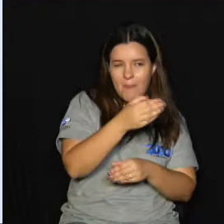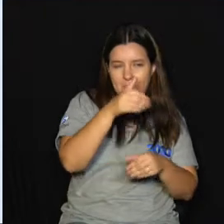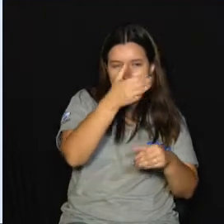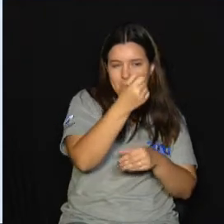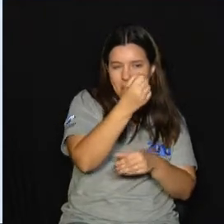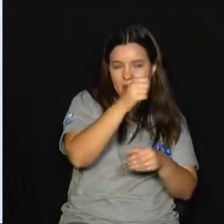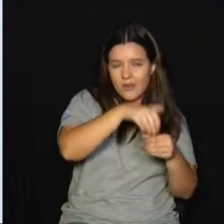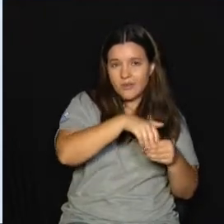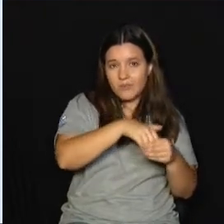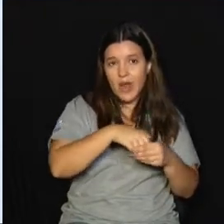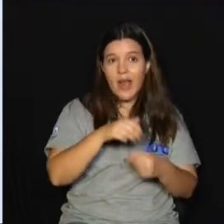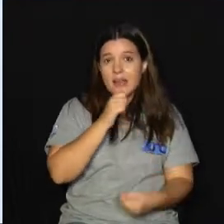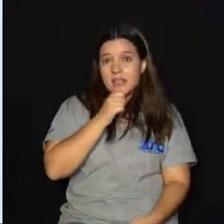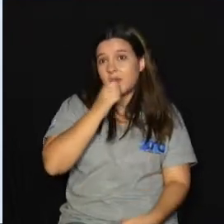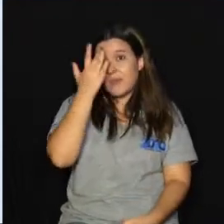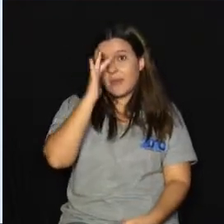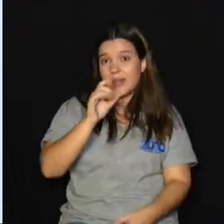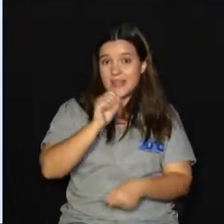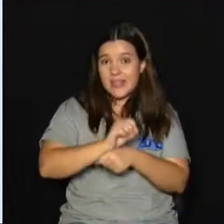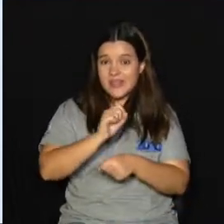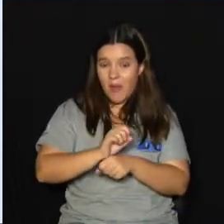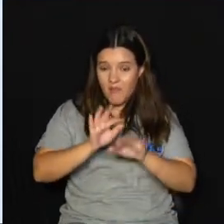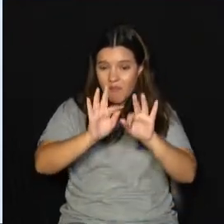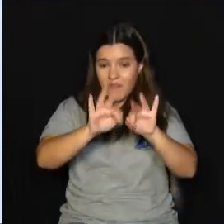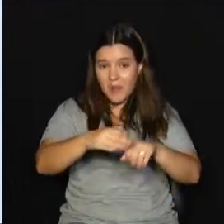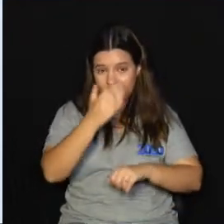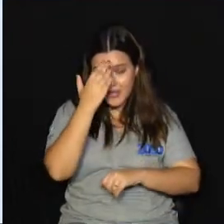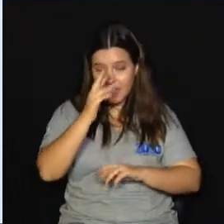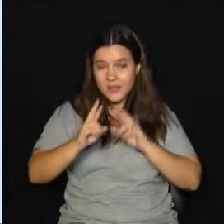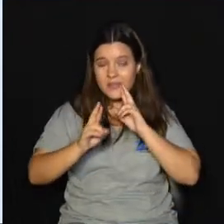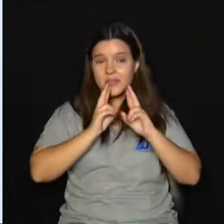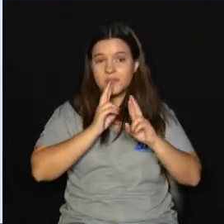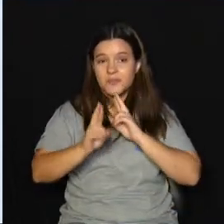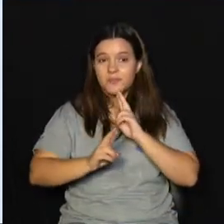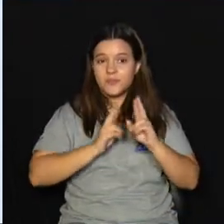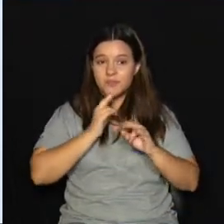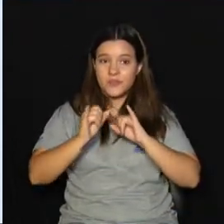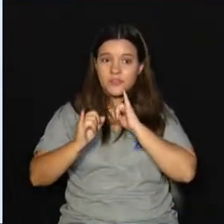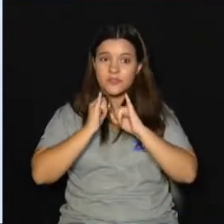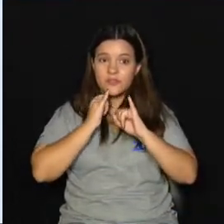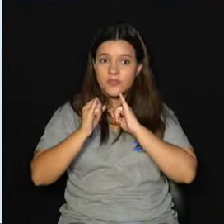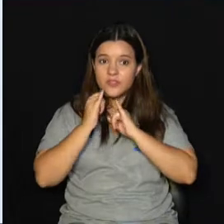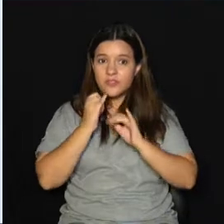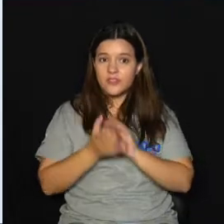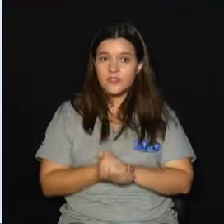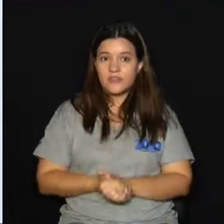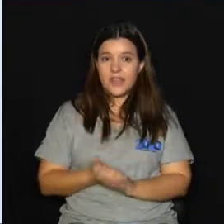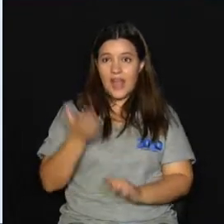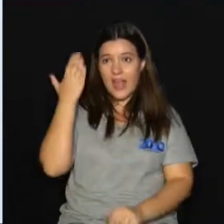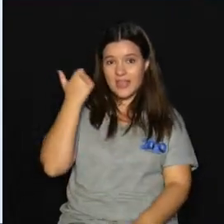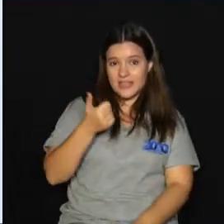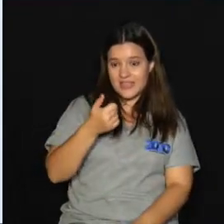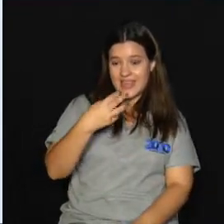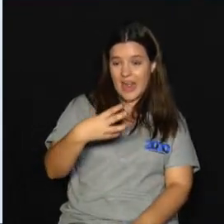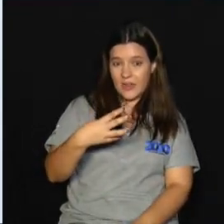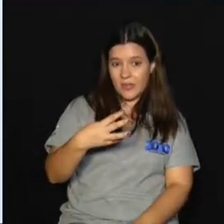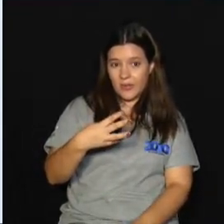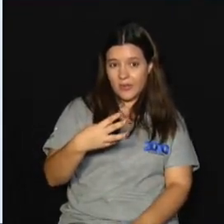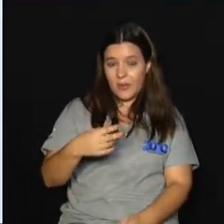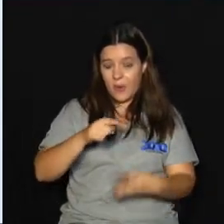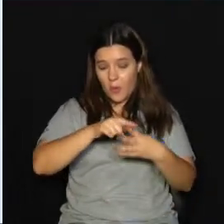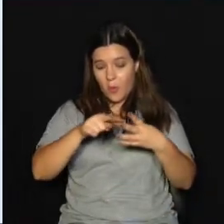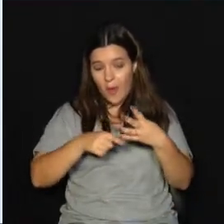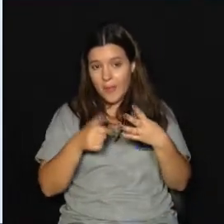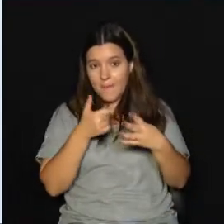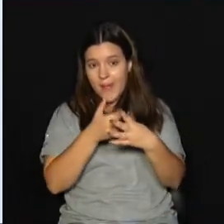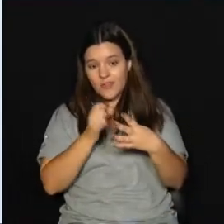e vendo tudo que tem acontecido no contexto, e vendo que existem só dois candidatos dentre tantos outros que chegaram tão perto também, eu acho que